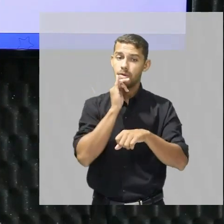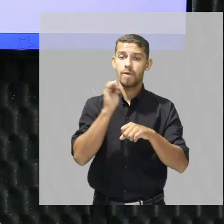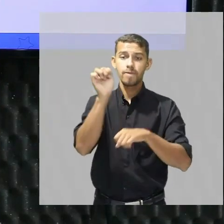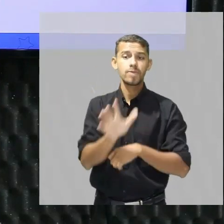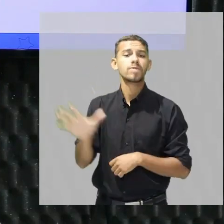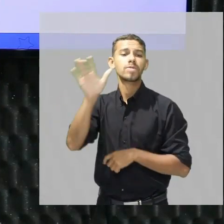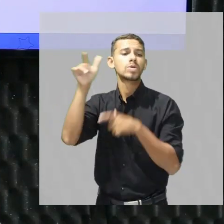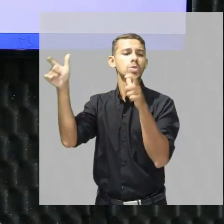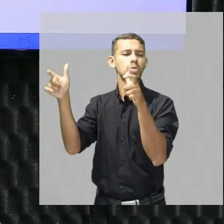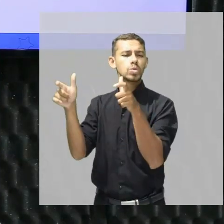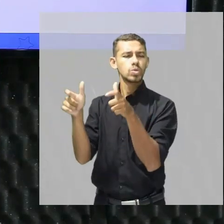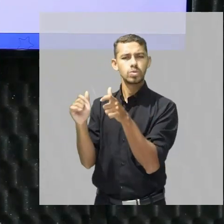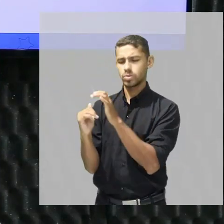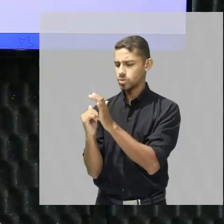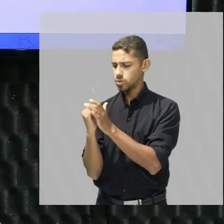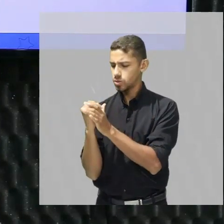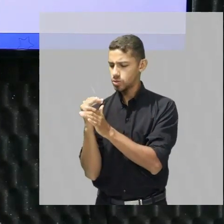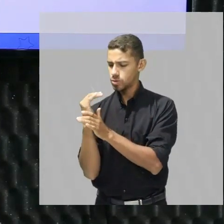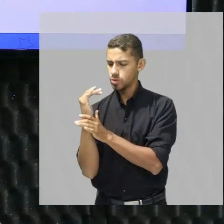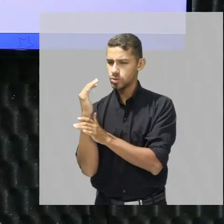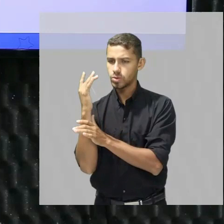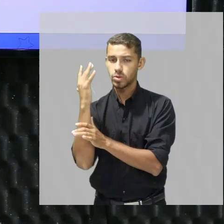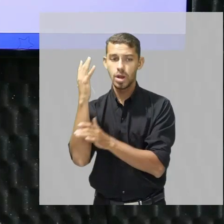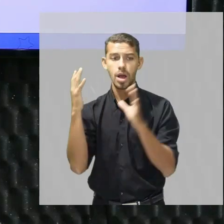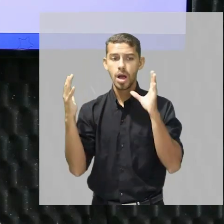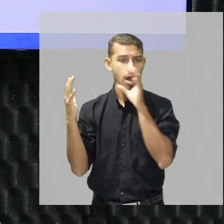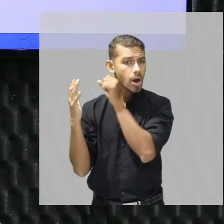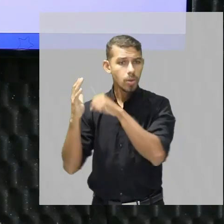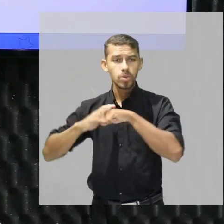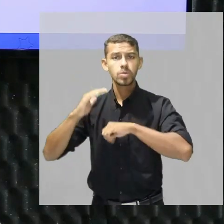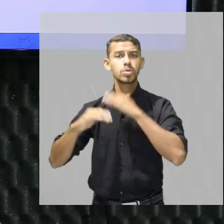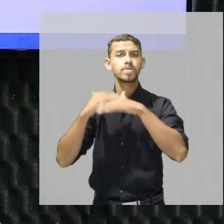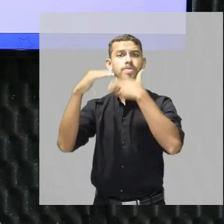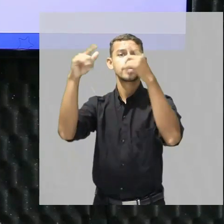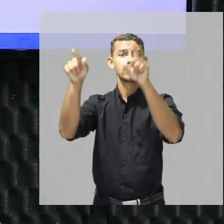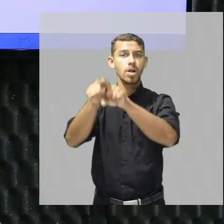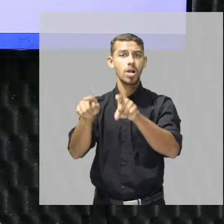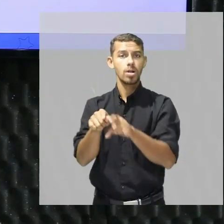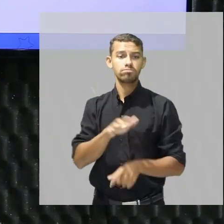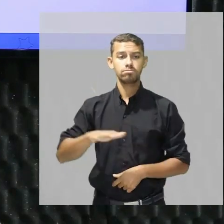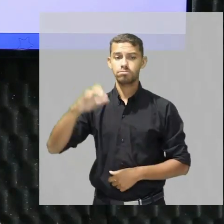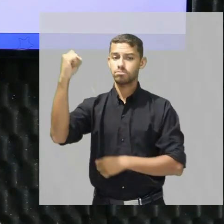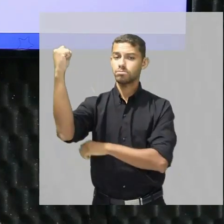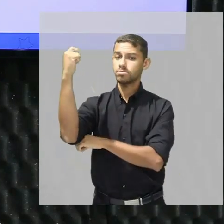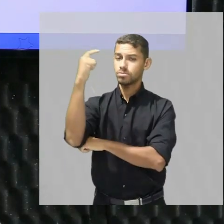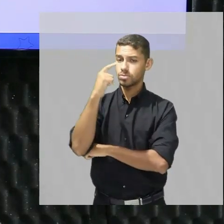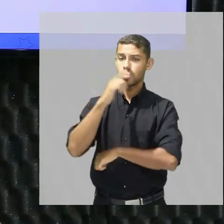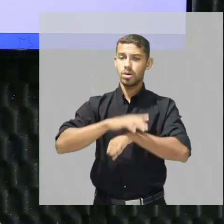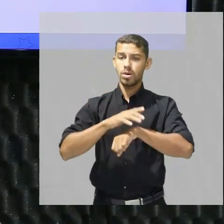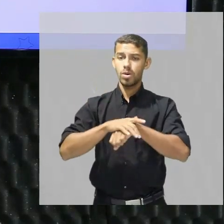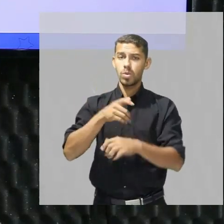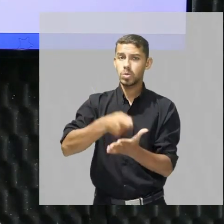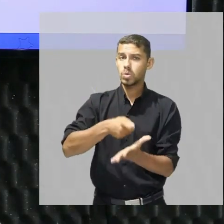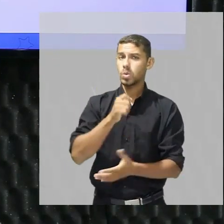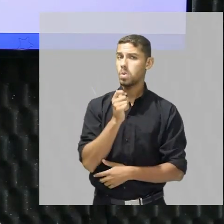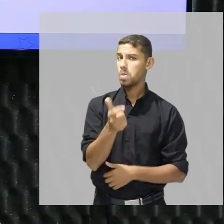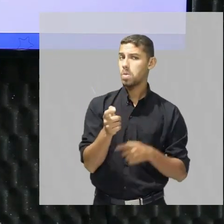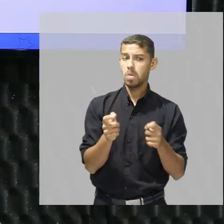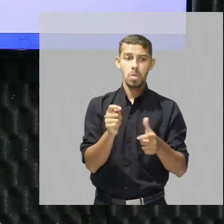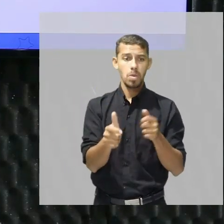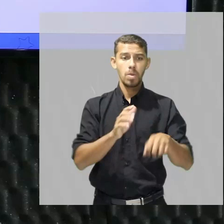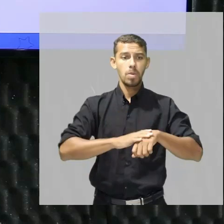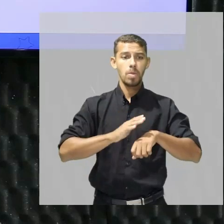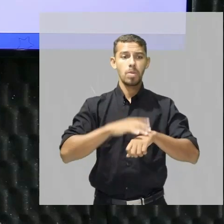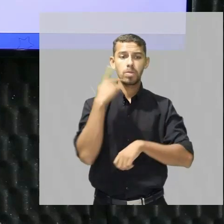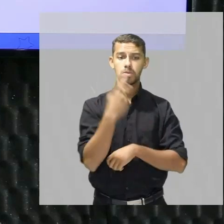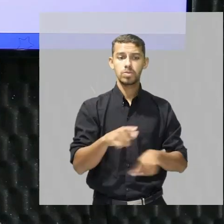porte e crescem muito rápido. Desenvolve-se a pleno sol e são pouco exigentes quanto às condições